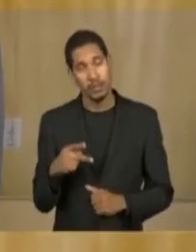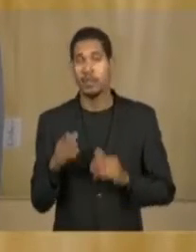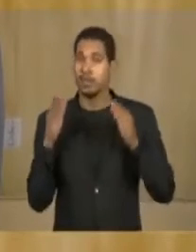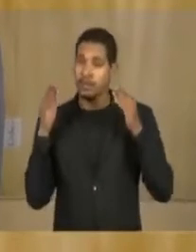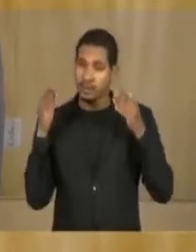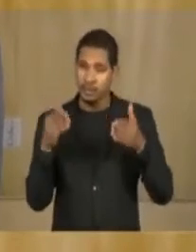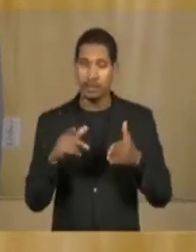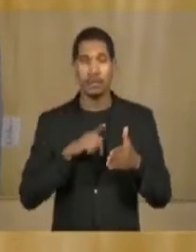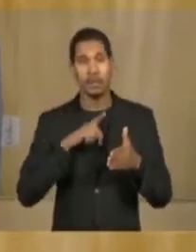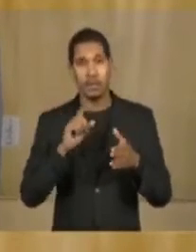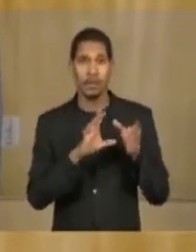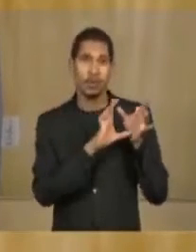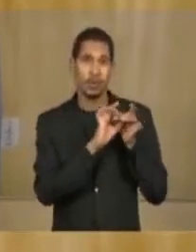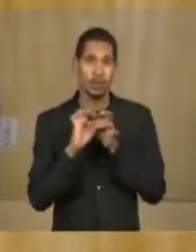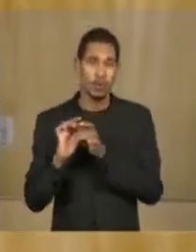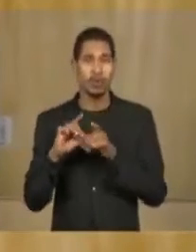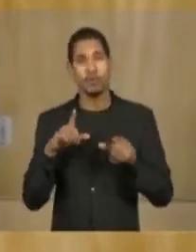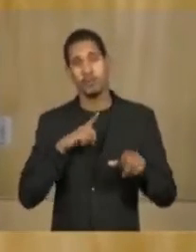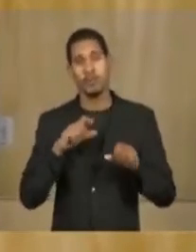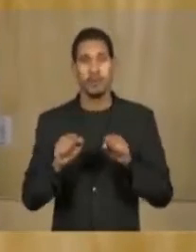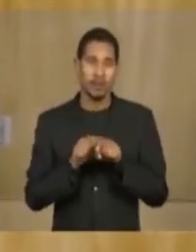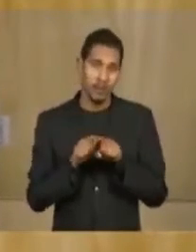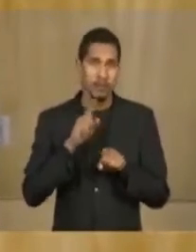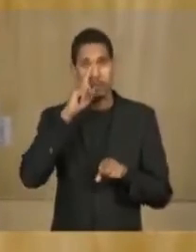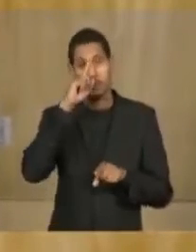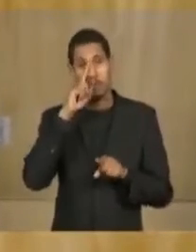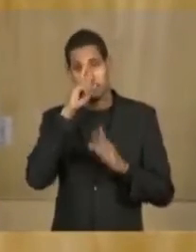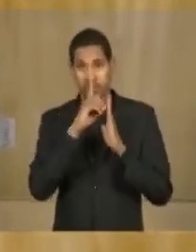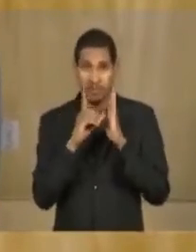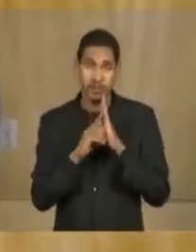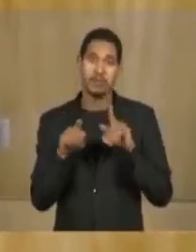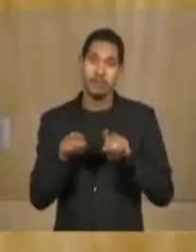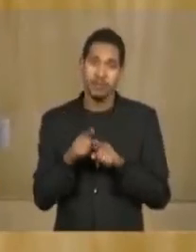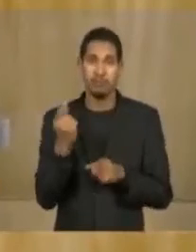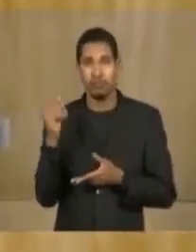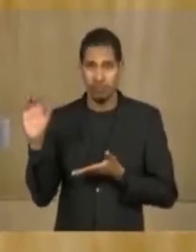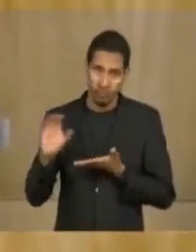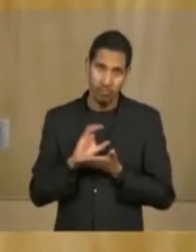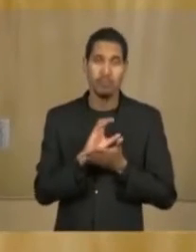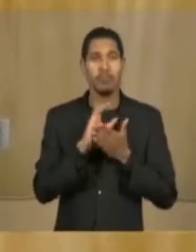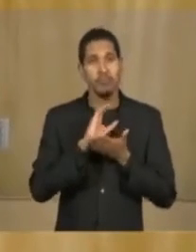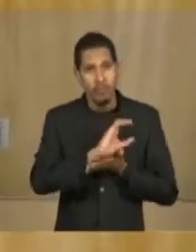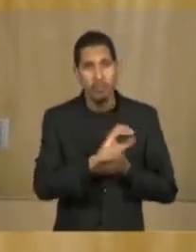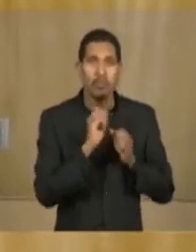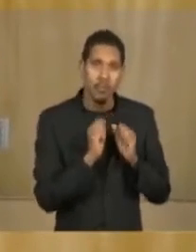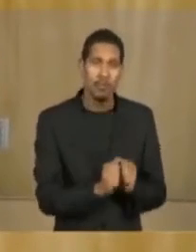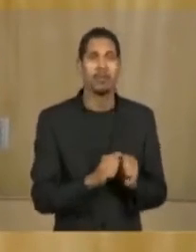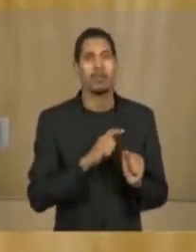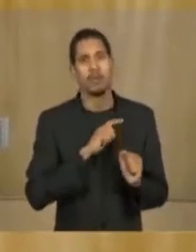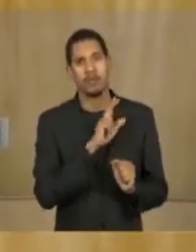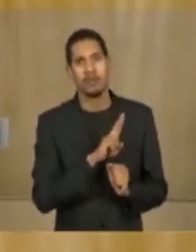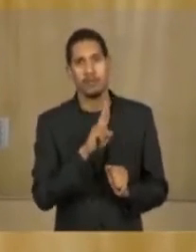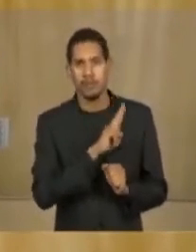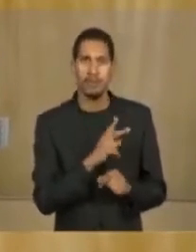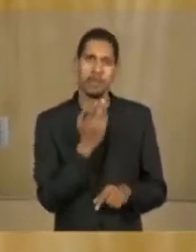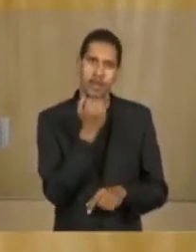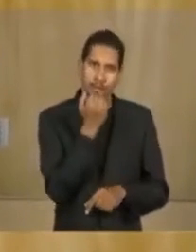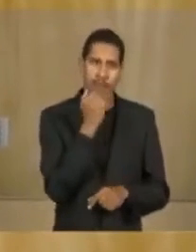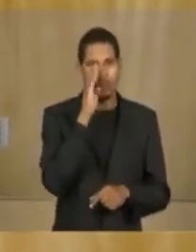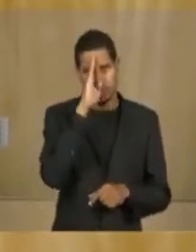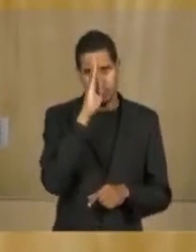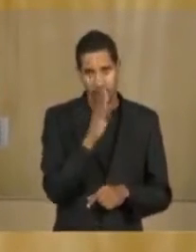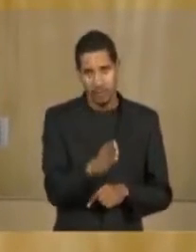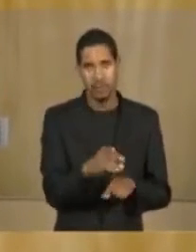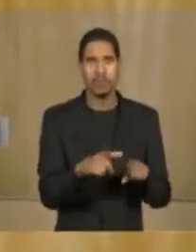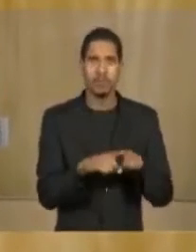nesse contexto de calamidade pública, os recursos podem ser usados para o fornecimento de alimentos diretamente,